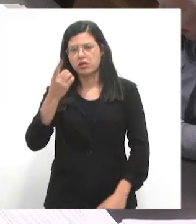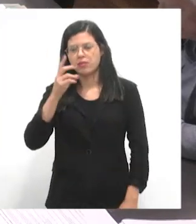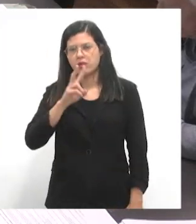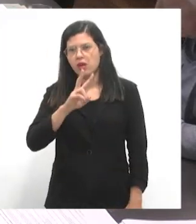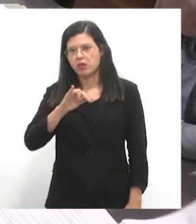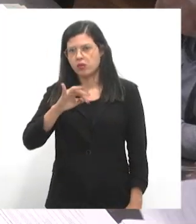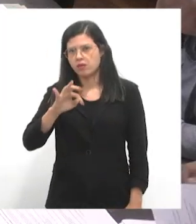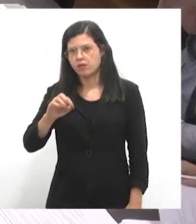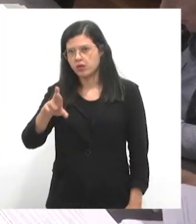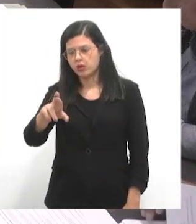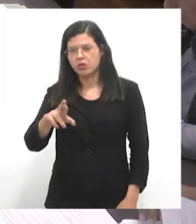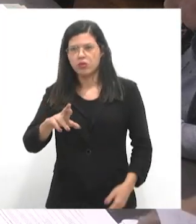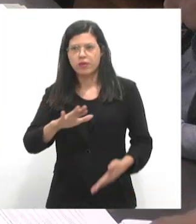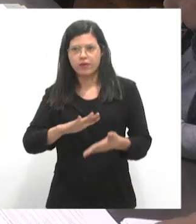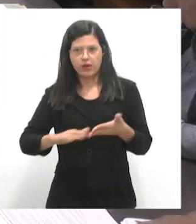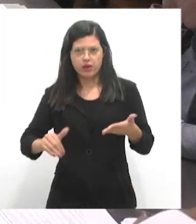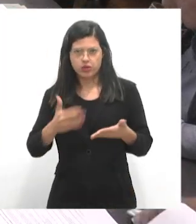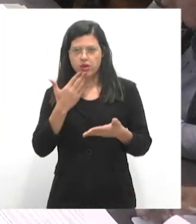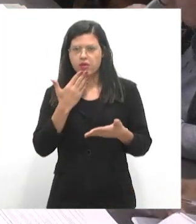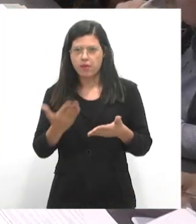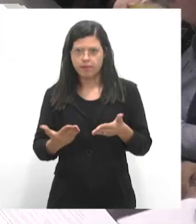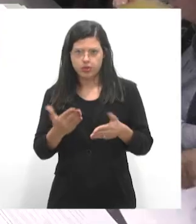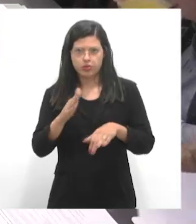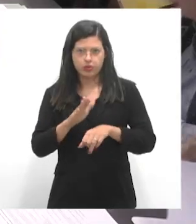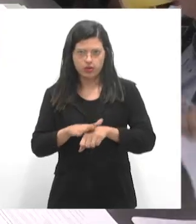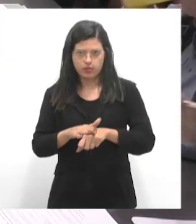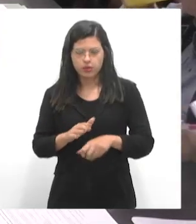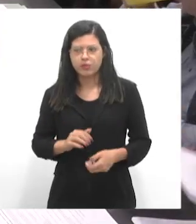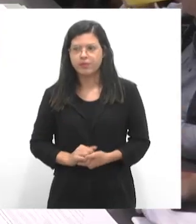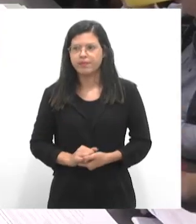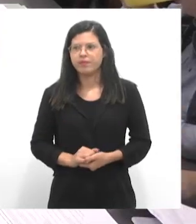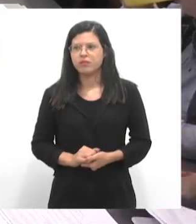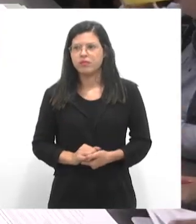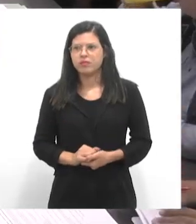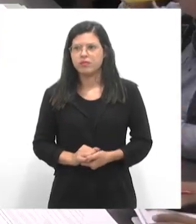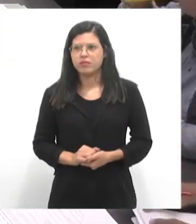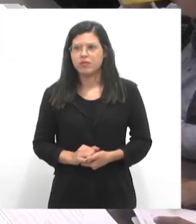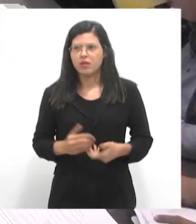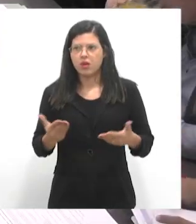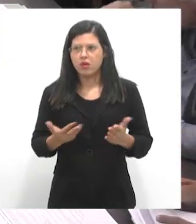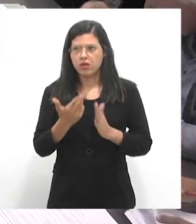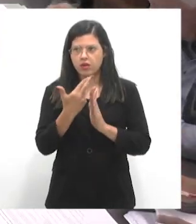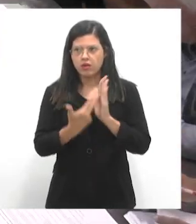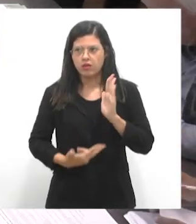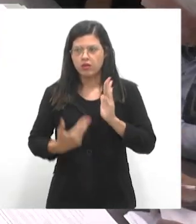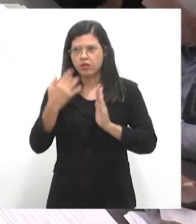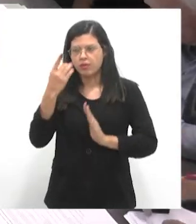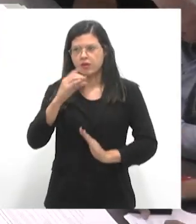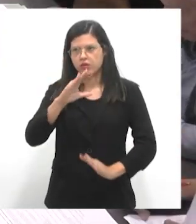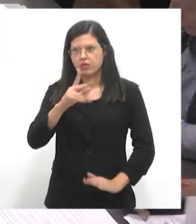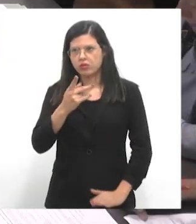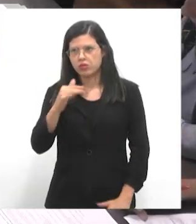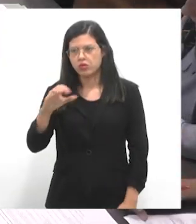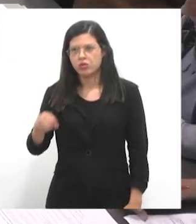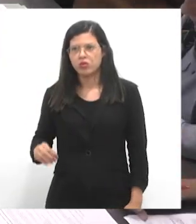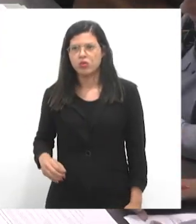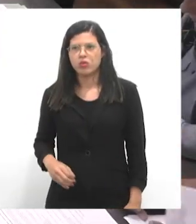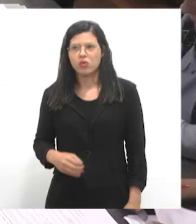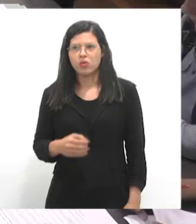de pauta a pedido do próprio autor. Passo aos projetos de relatoria do deputado Chico Machado, 22 da